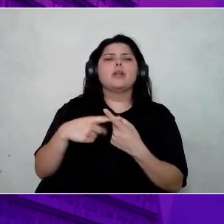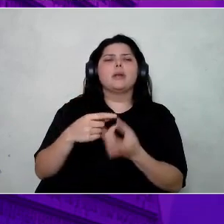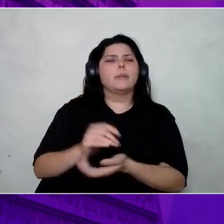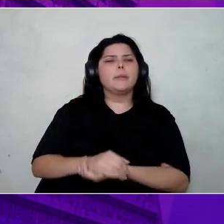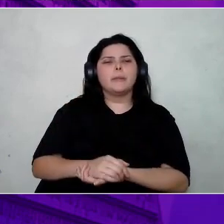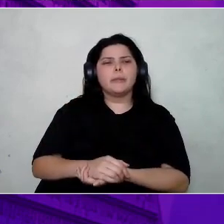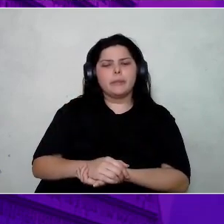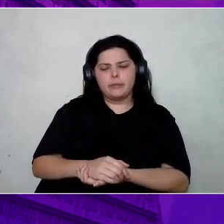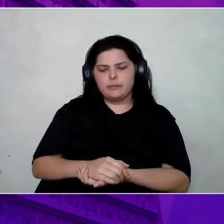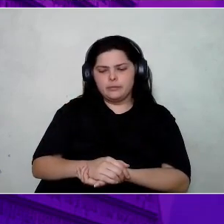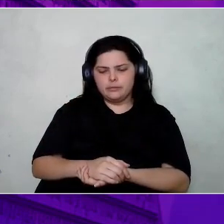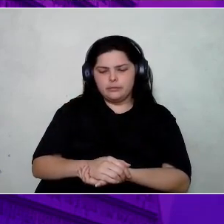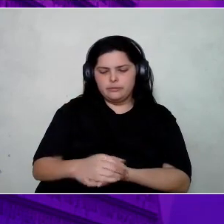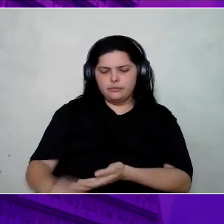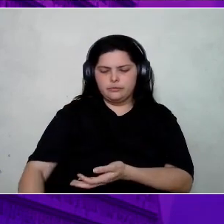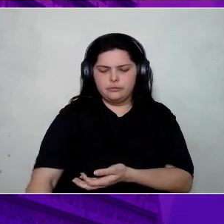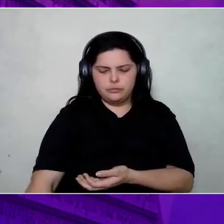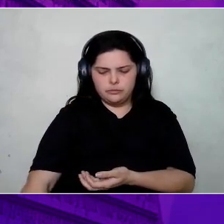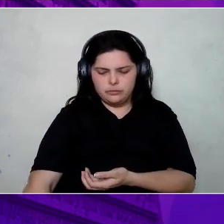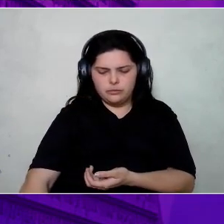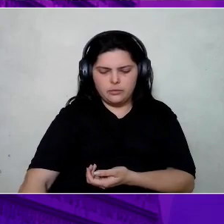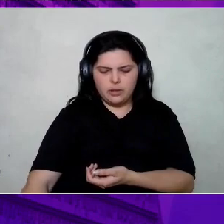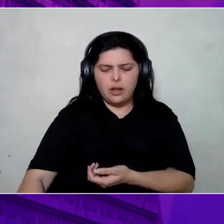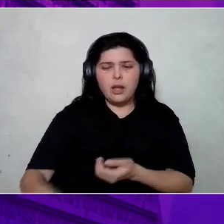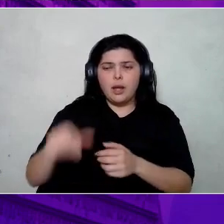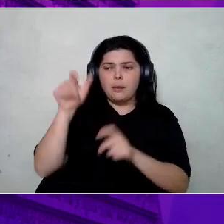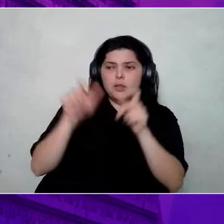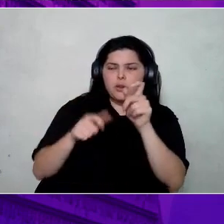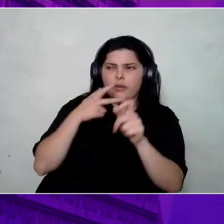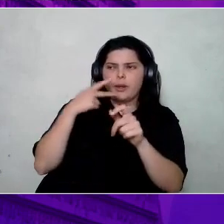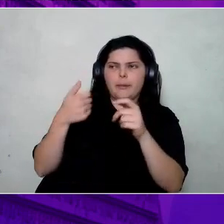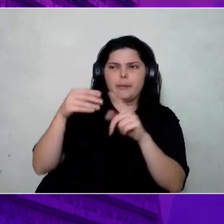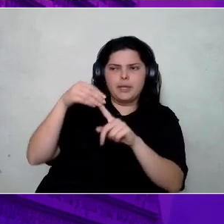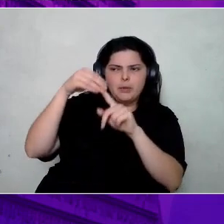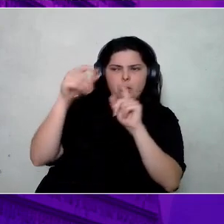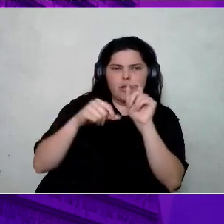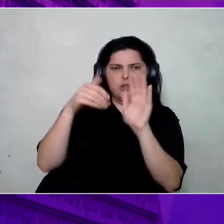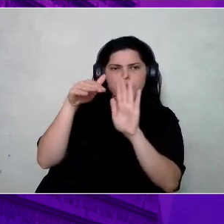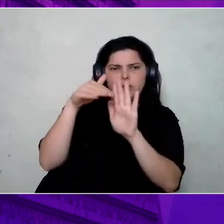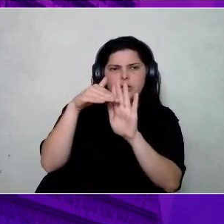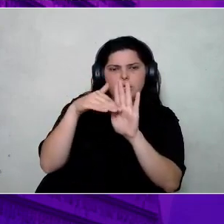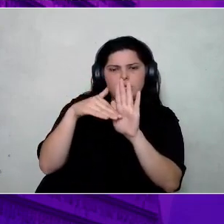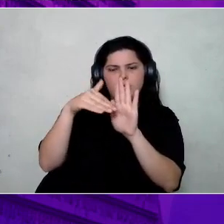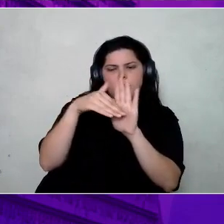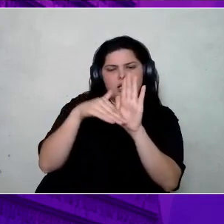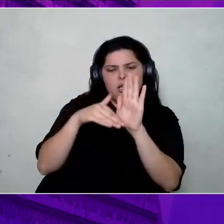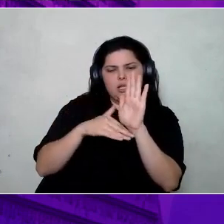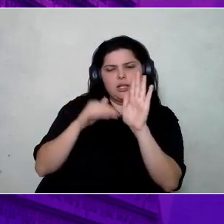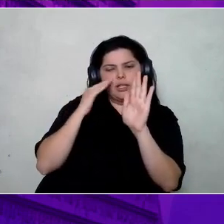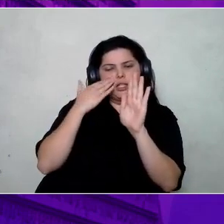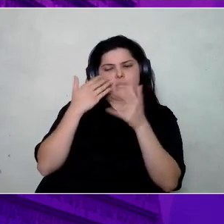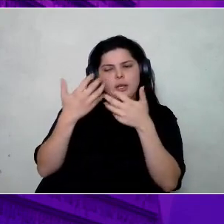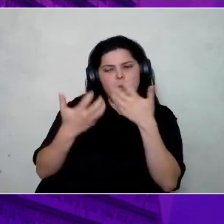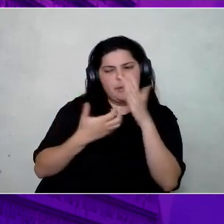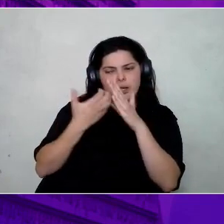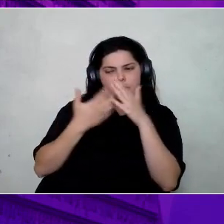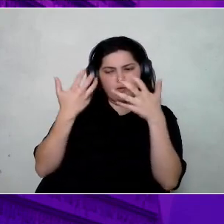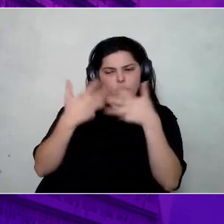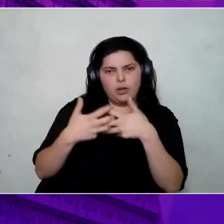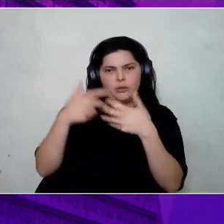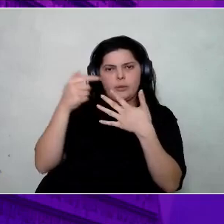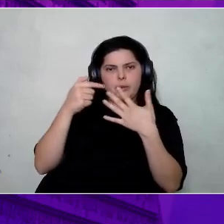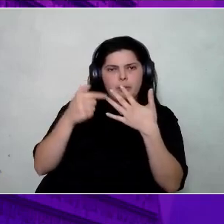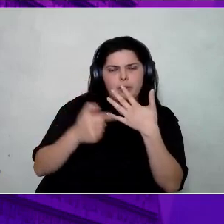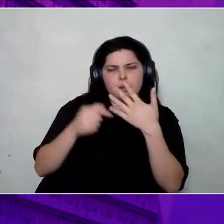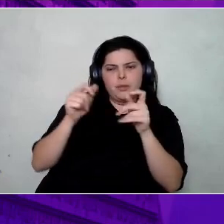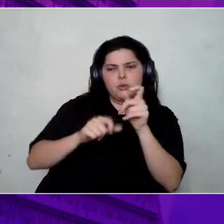pô, a pessoa me diz, ela priorizou. Pô, eu já tive uma lista, eu entendi como a empresa funcionava, entendi um monte de coisa que as pessoas já veem que